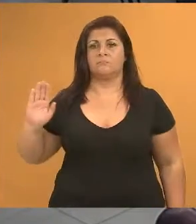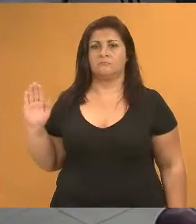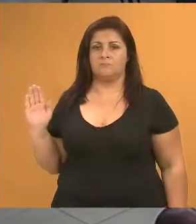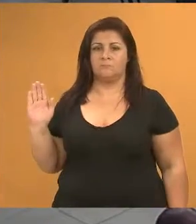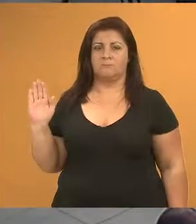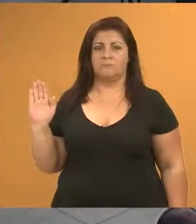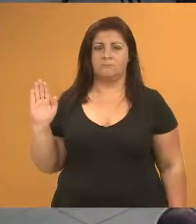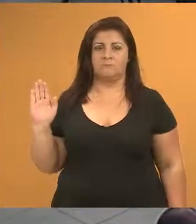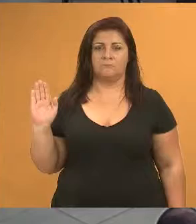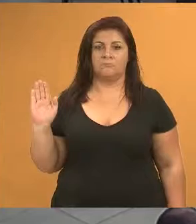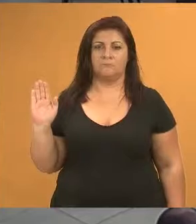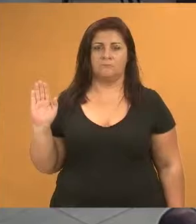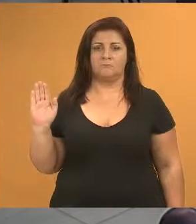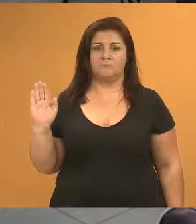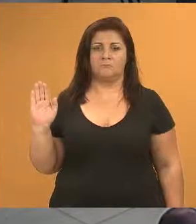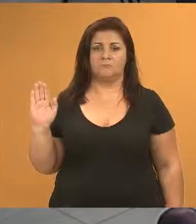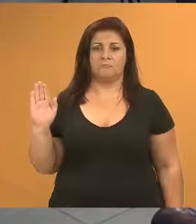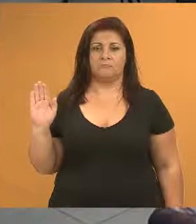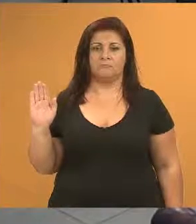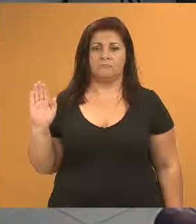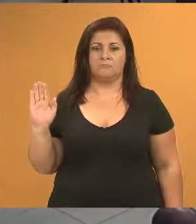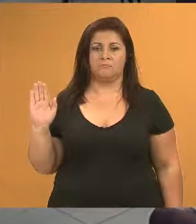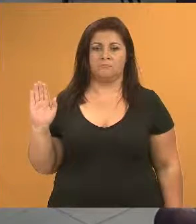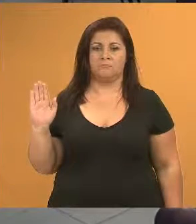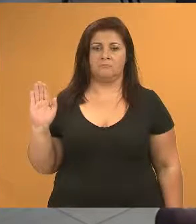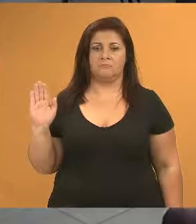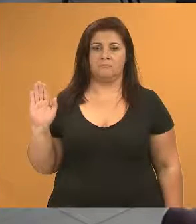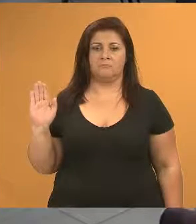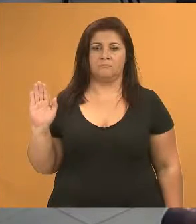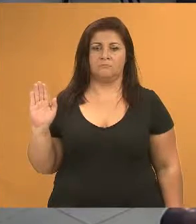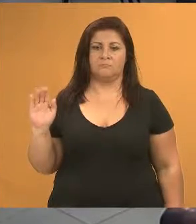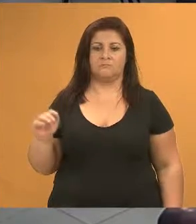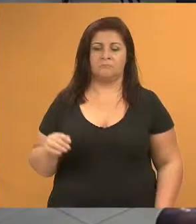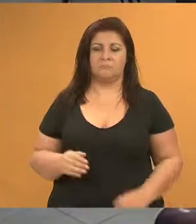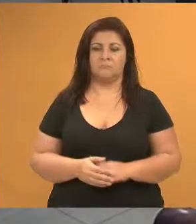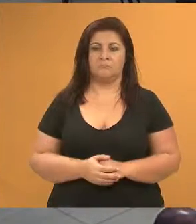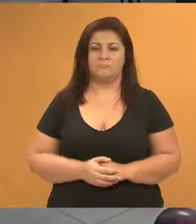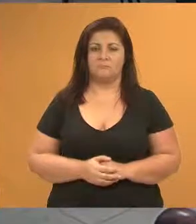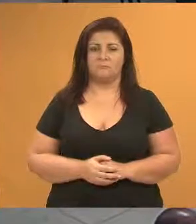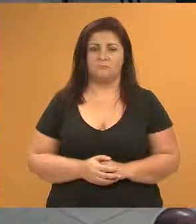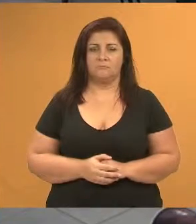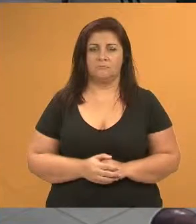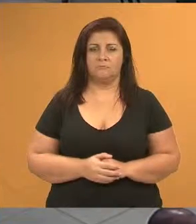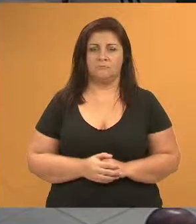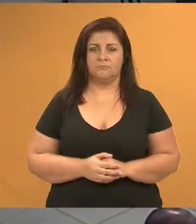levantando os braços. Não, quem for contrário.